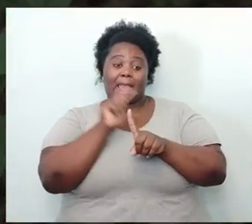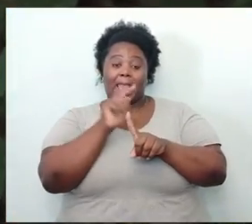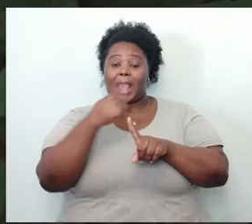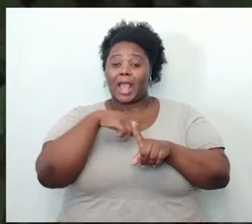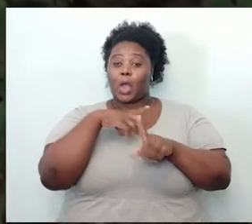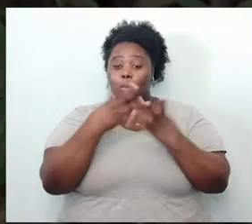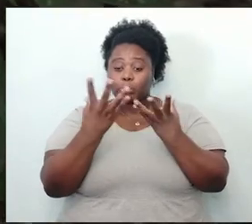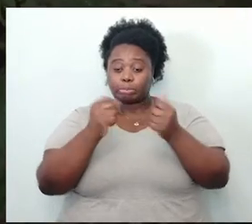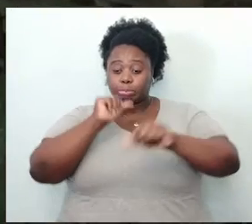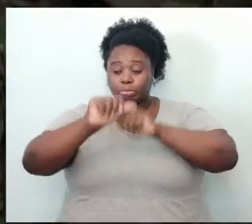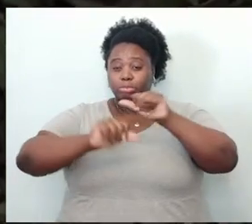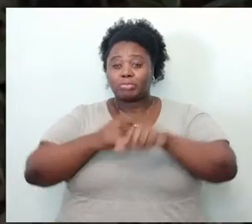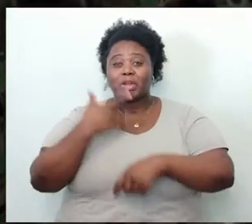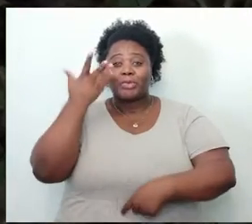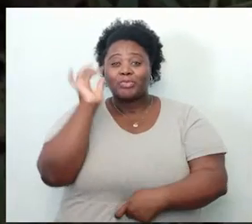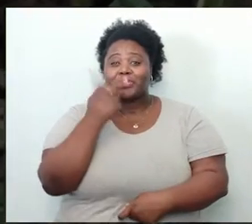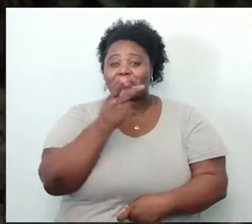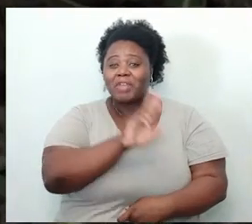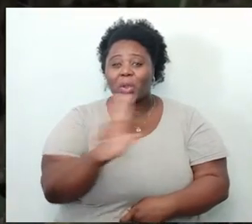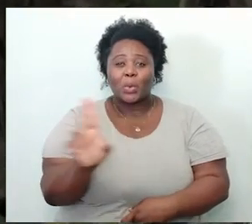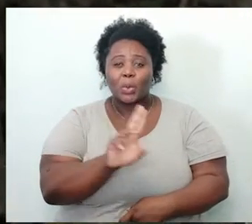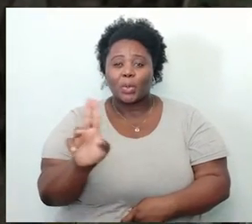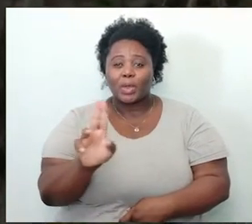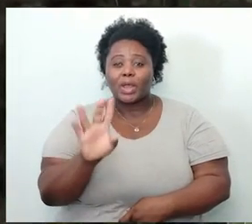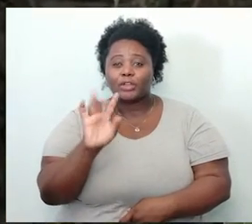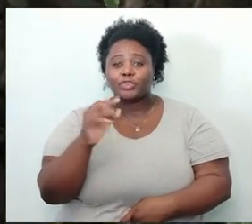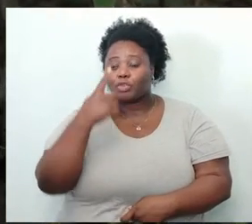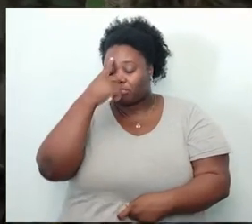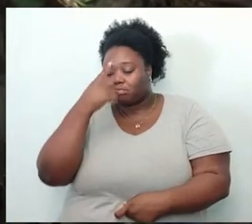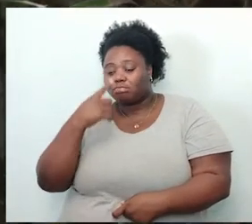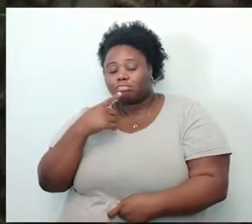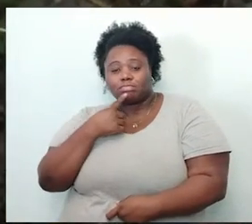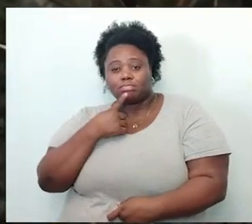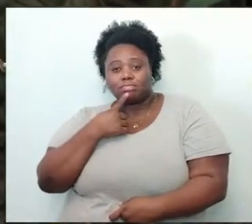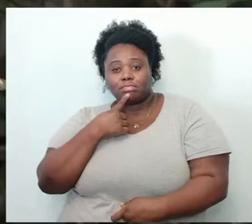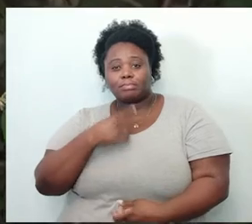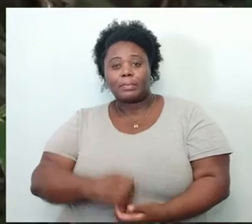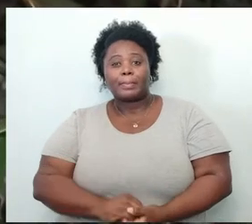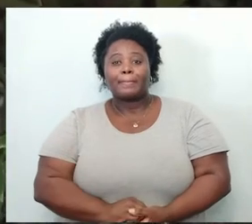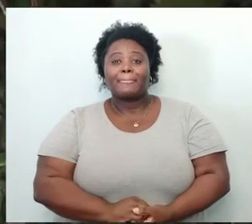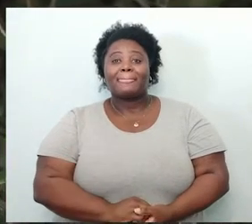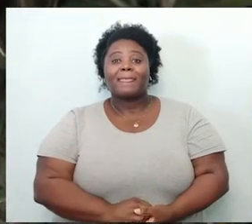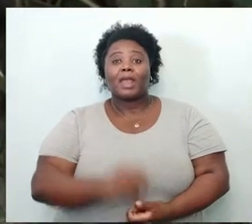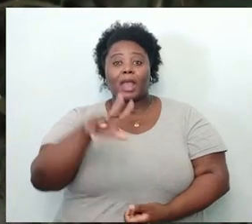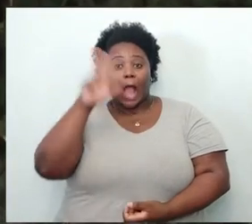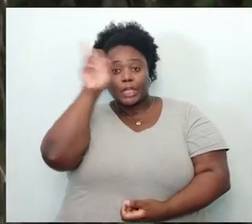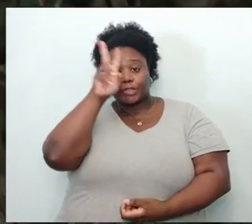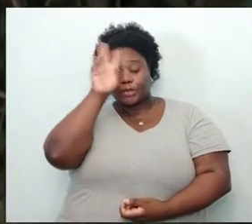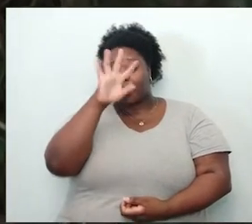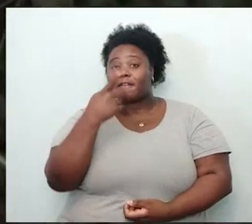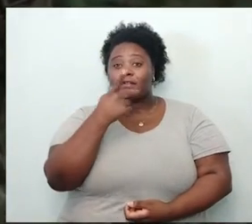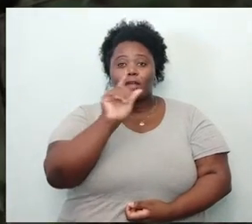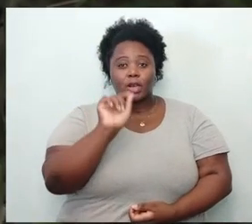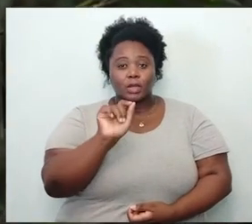virei muitas. Nem sei falar os nomes. Só afeições. A história conta assim.